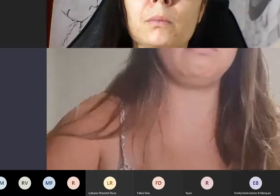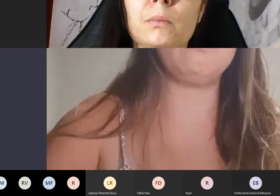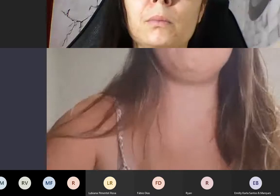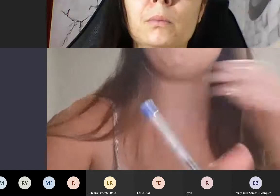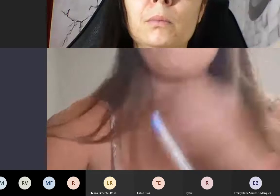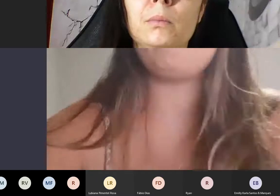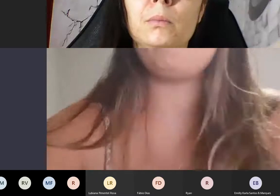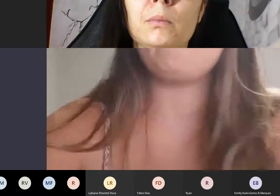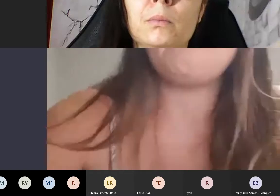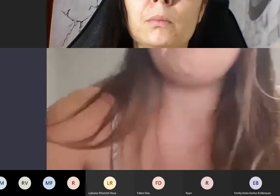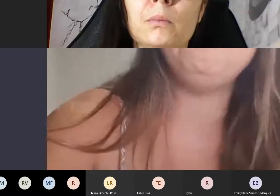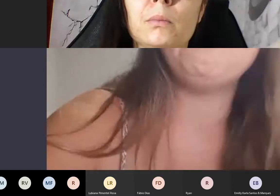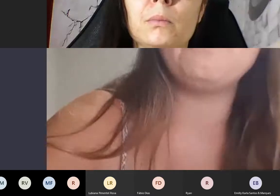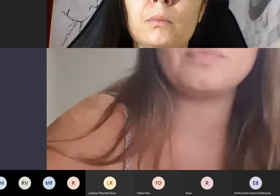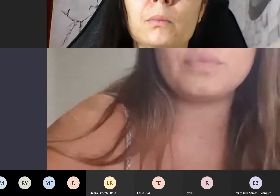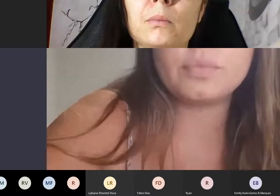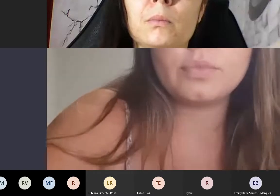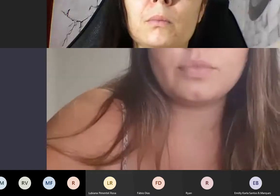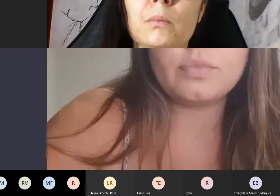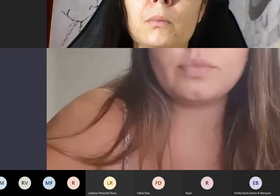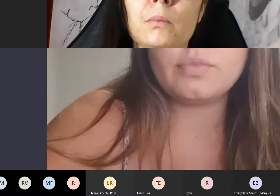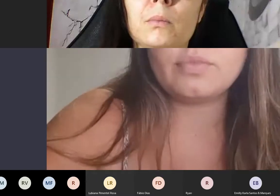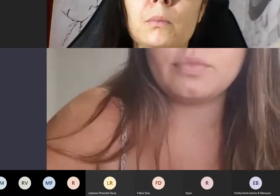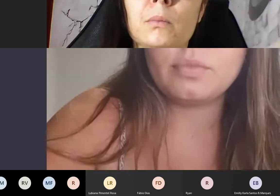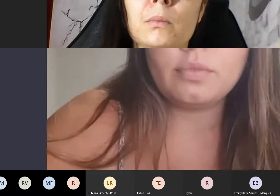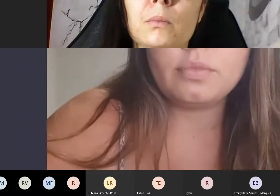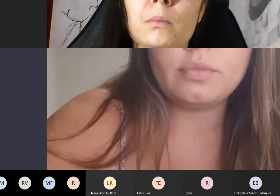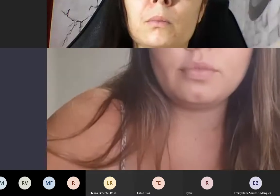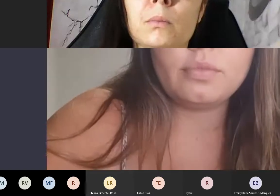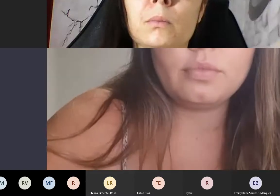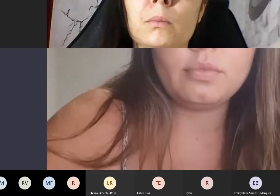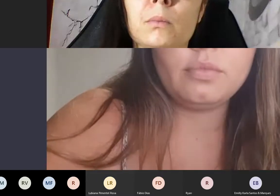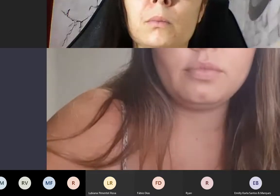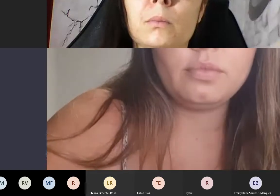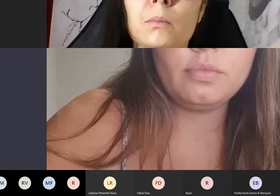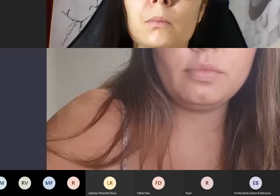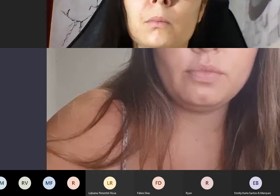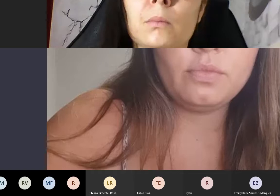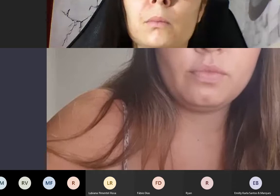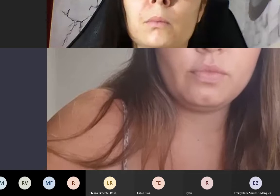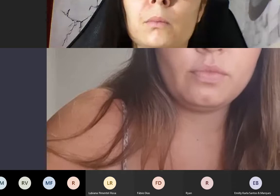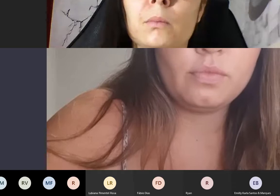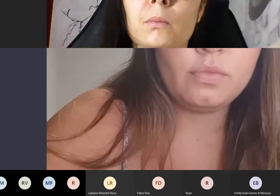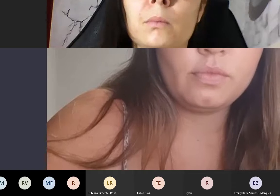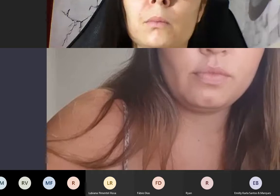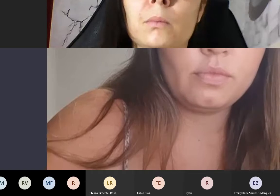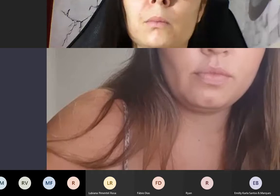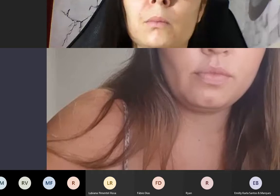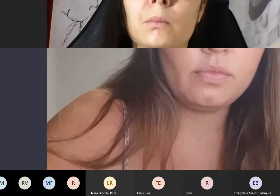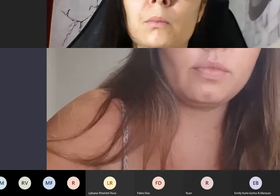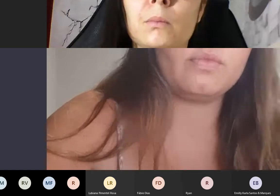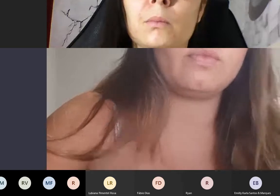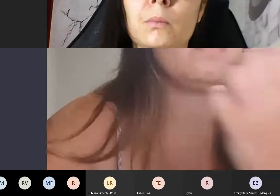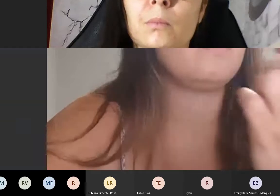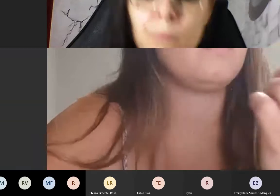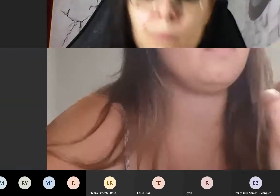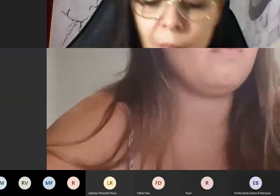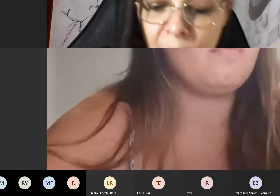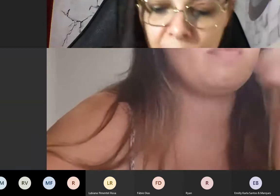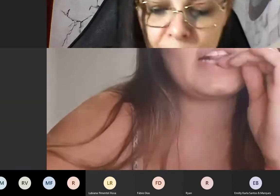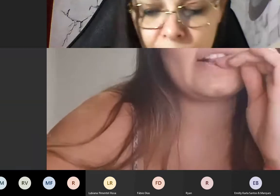caso não estejam ouvindo ou não estejam visualizando o que eu vou compartilhar com vocês agora, ok?